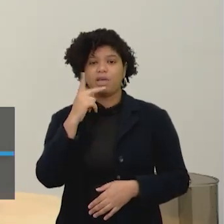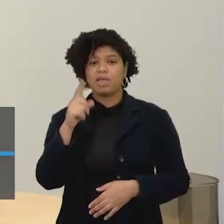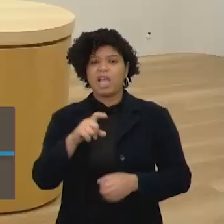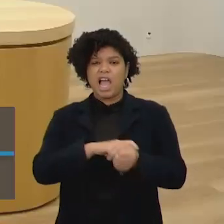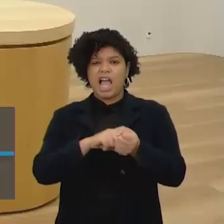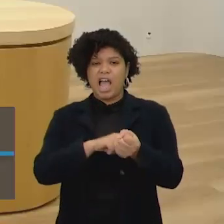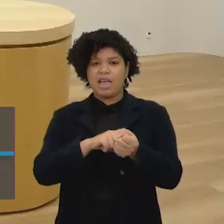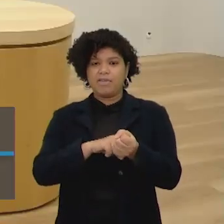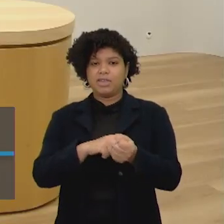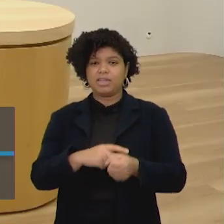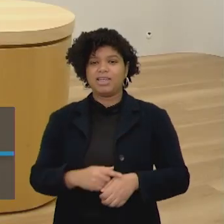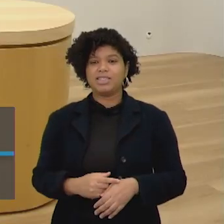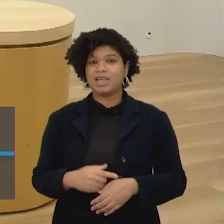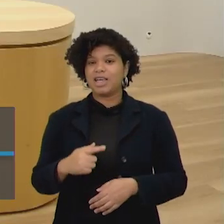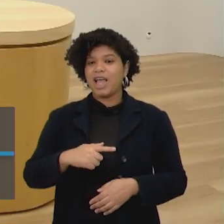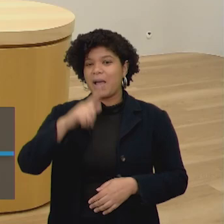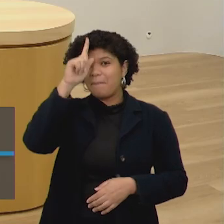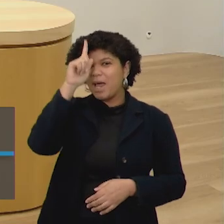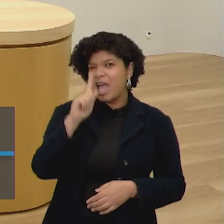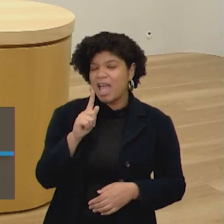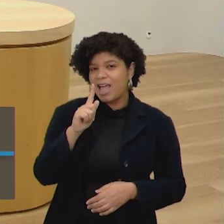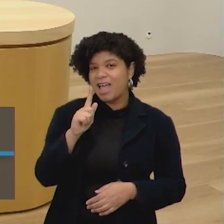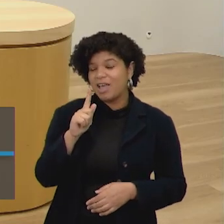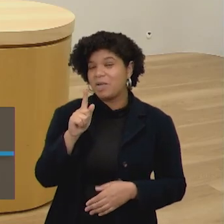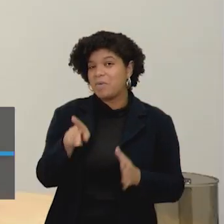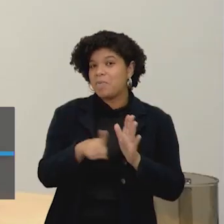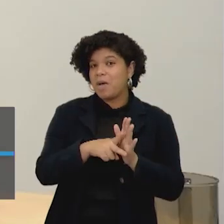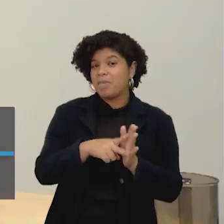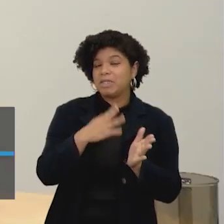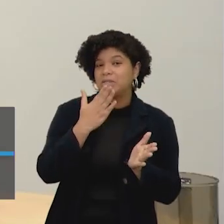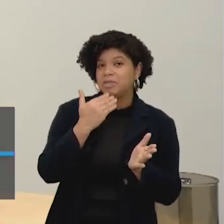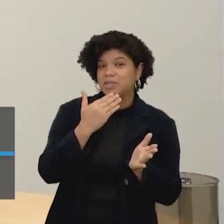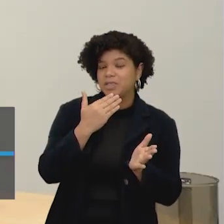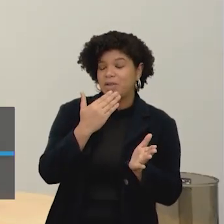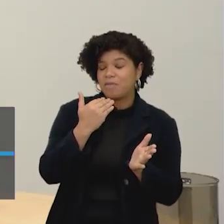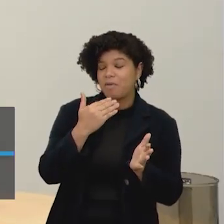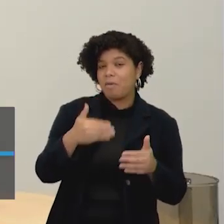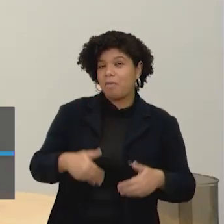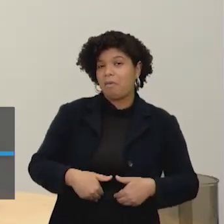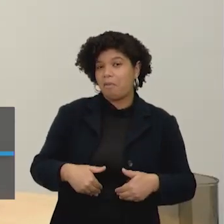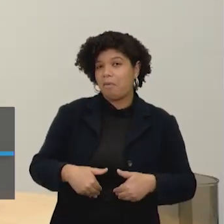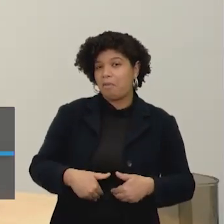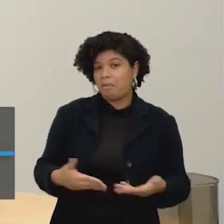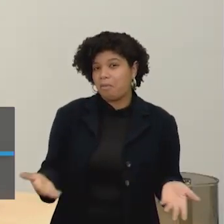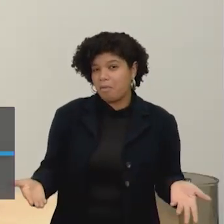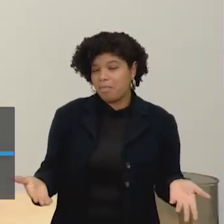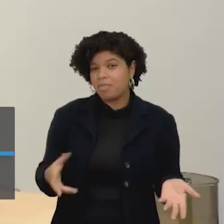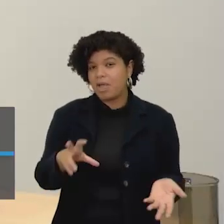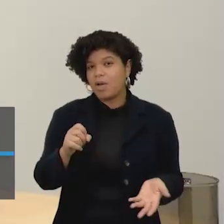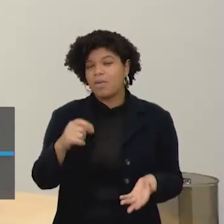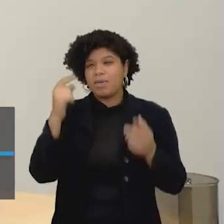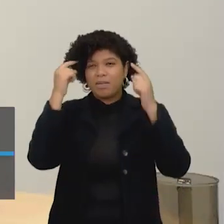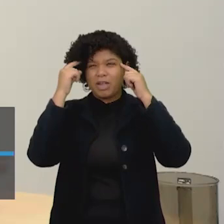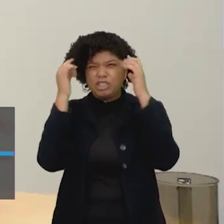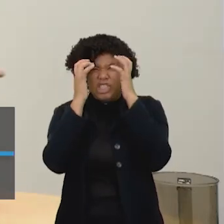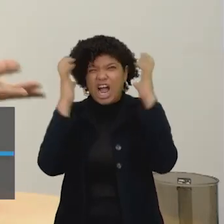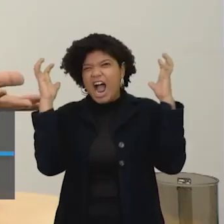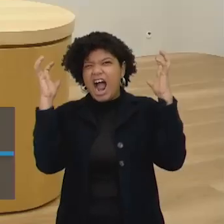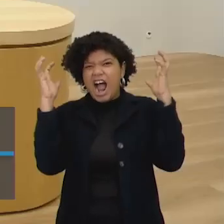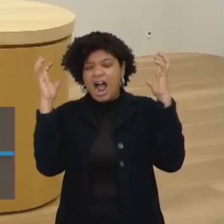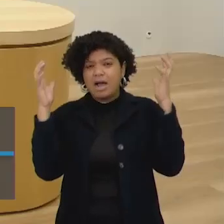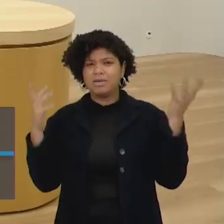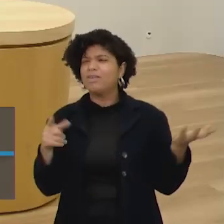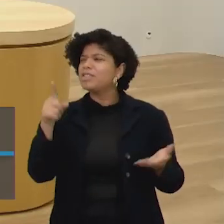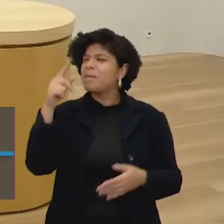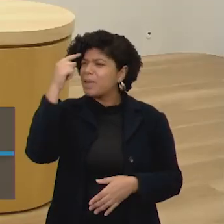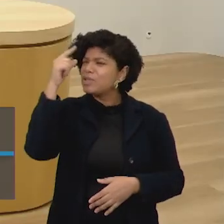de fome? Amarelo de raiva? Amarelo de raiva. Cabeça quente? Cabeça quente. Vamos lá. E aí, Mauro? E aí? O que você pensou